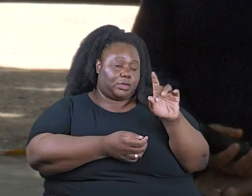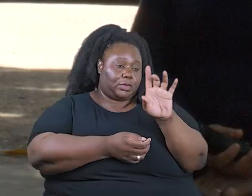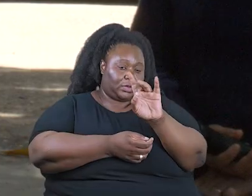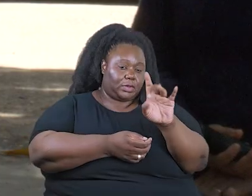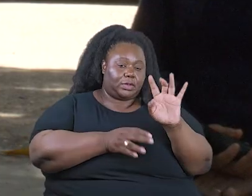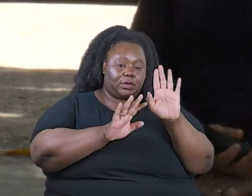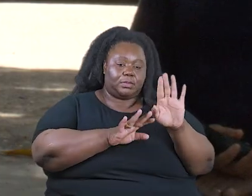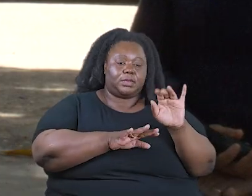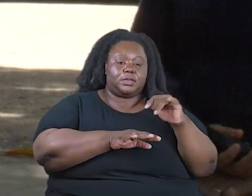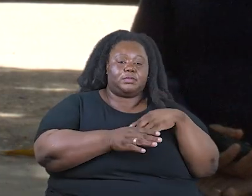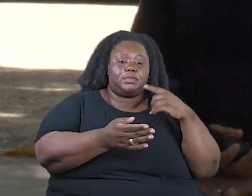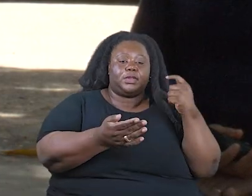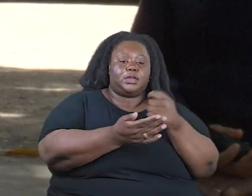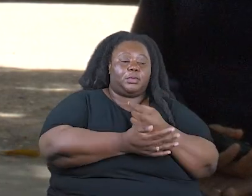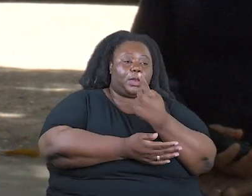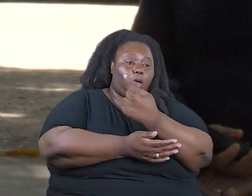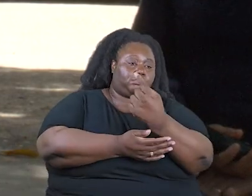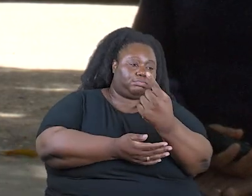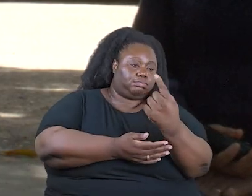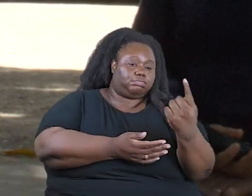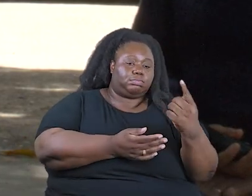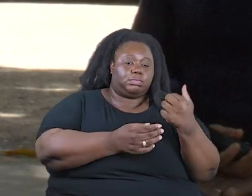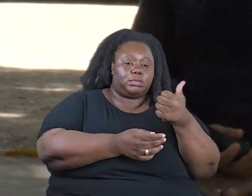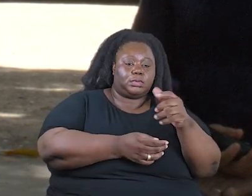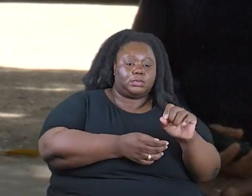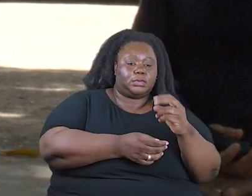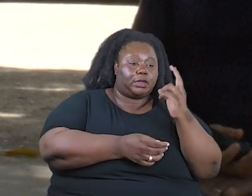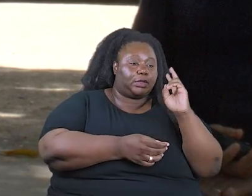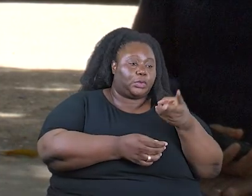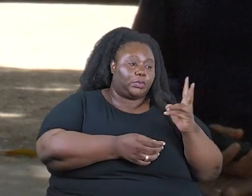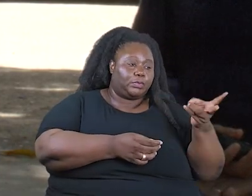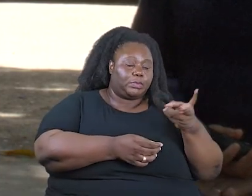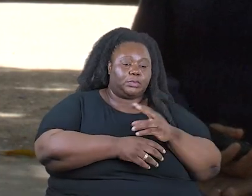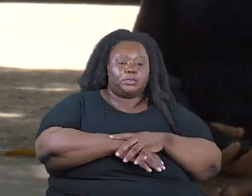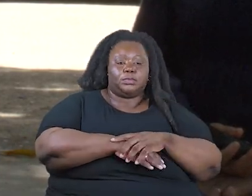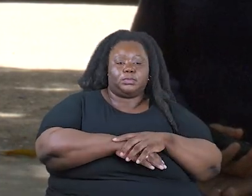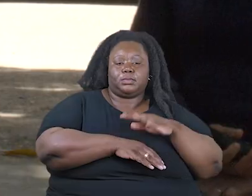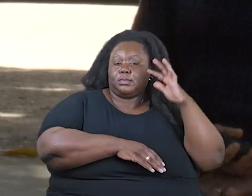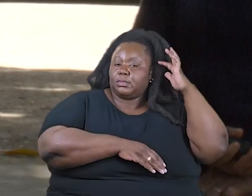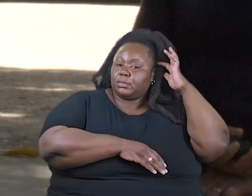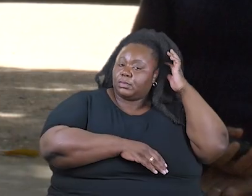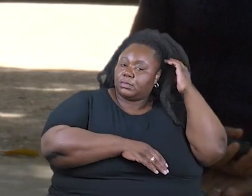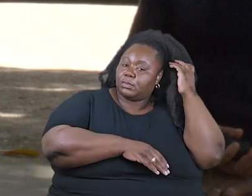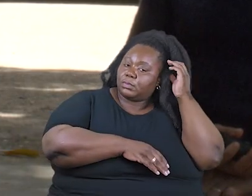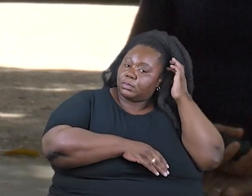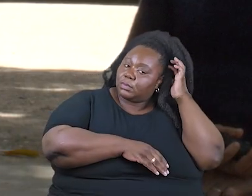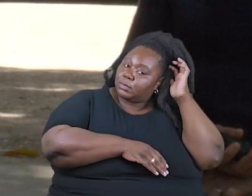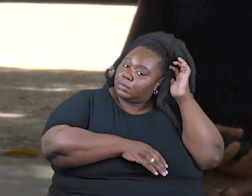um, mas se eles fossem comprar individualmente, esses 10 estavam custando 2.000 cada um.